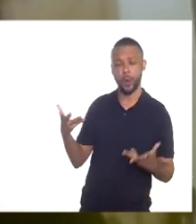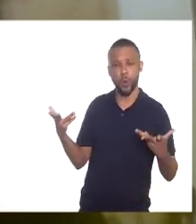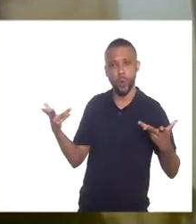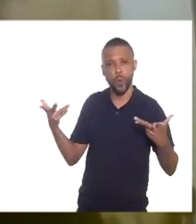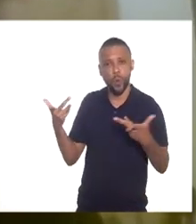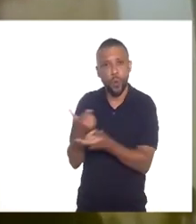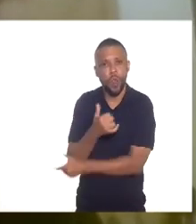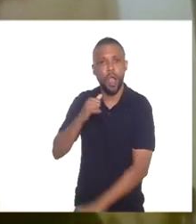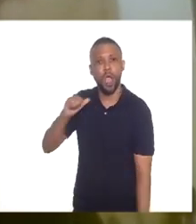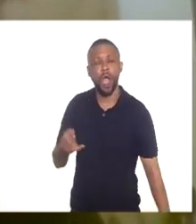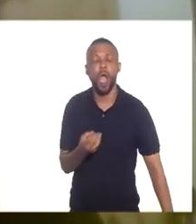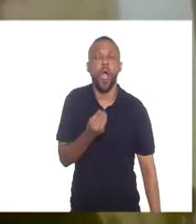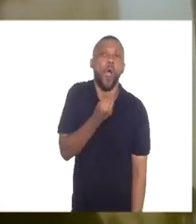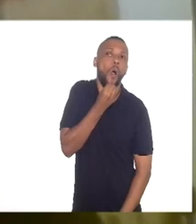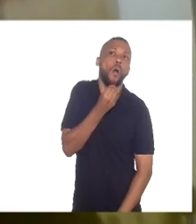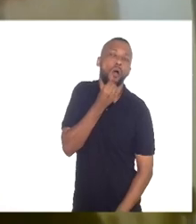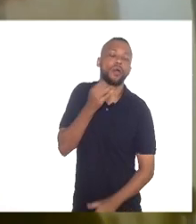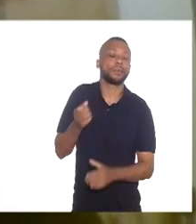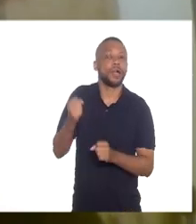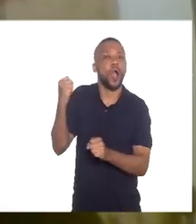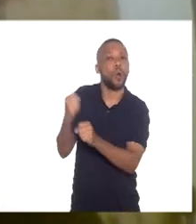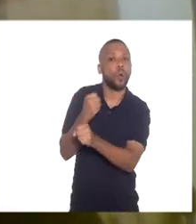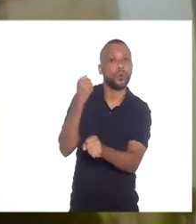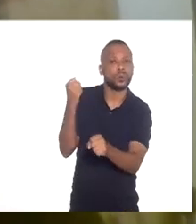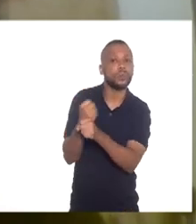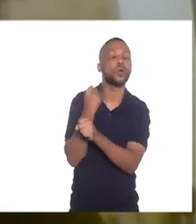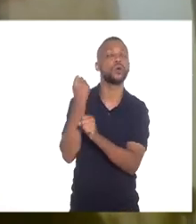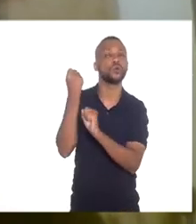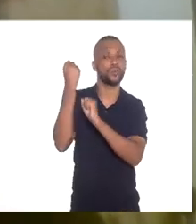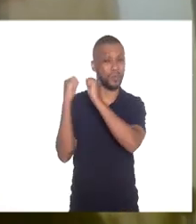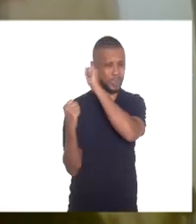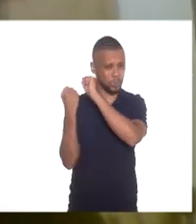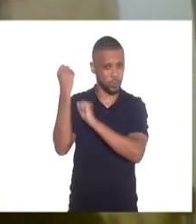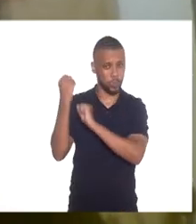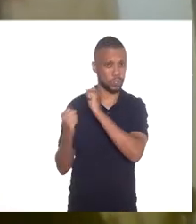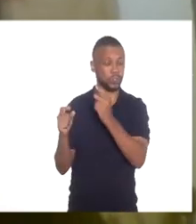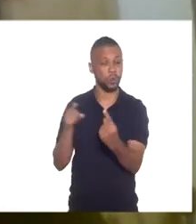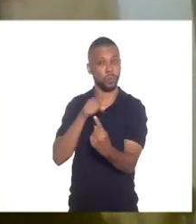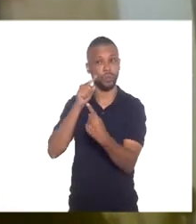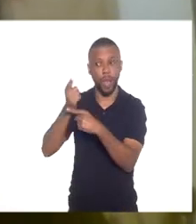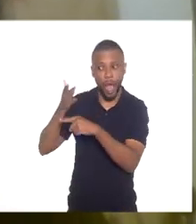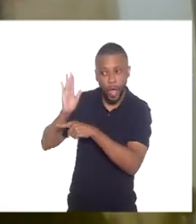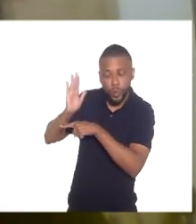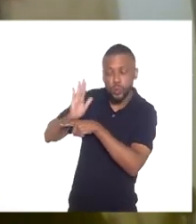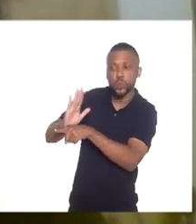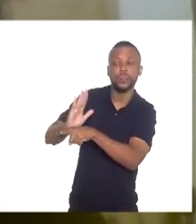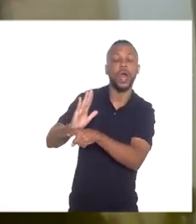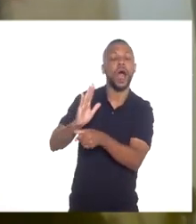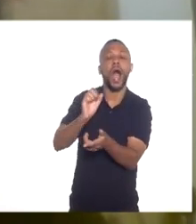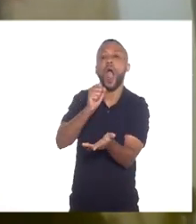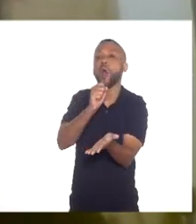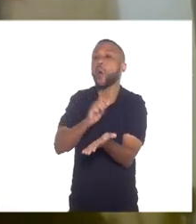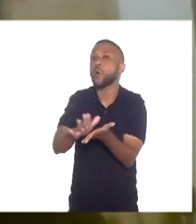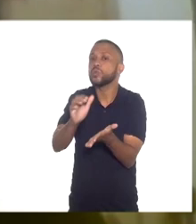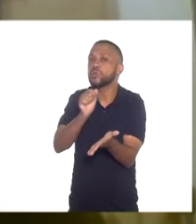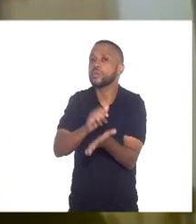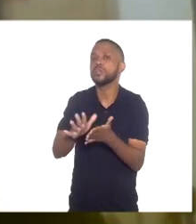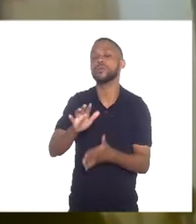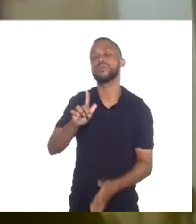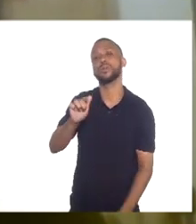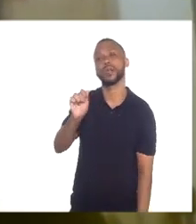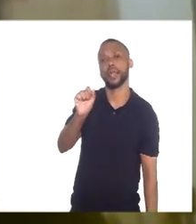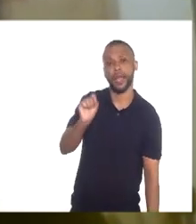a construção de um cluster industrial que ajude a consumir o gás, né? Com duplo ganho, né? Com ganho